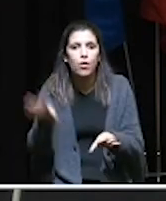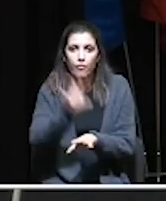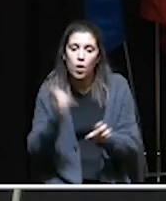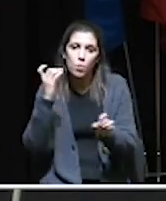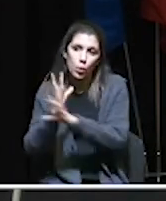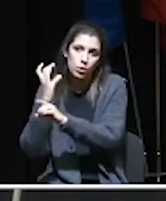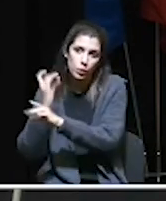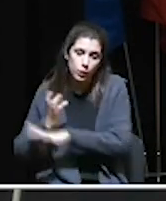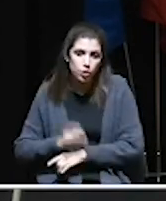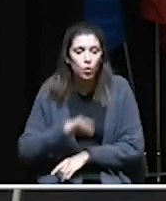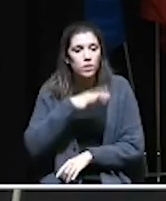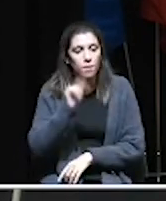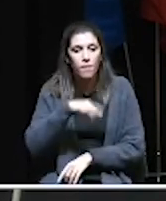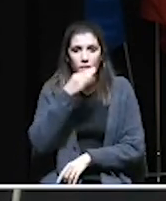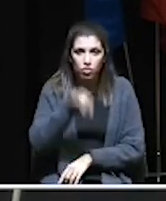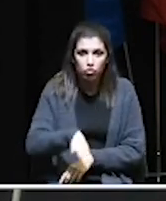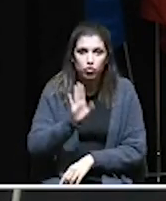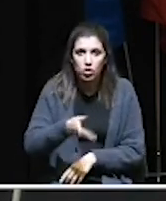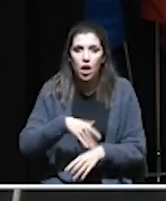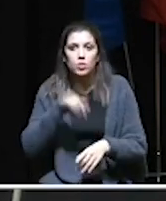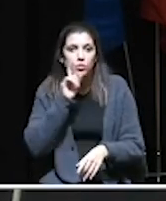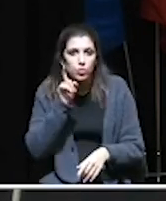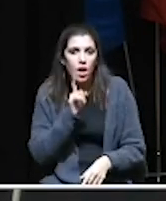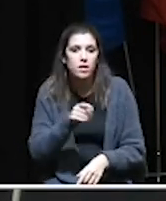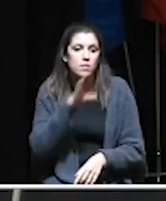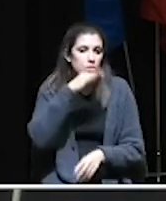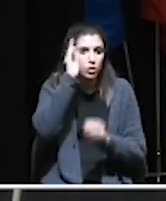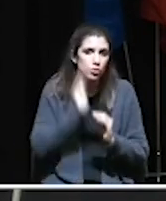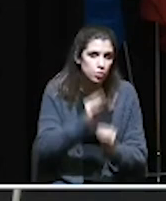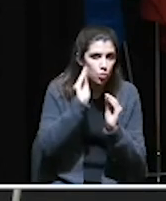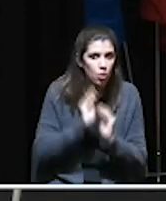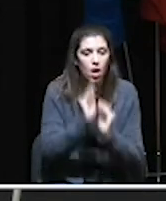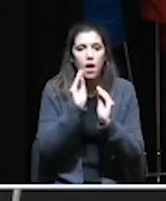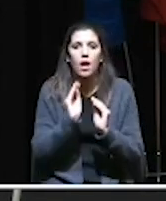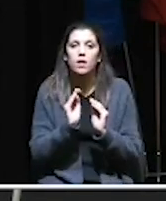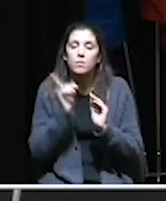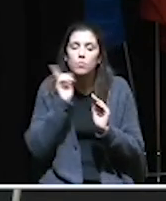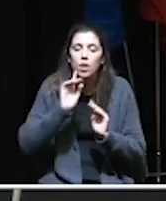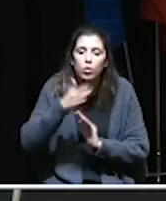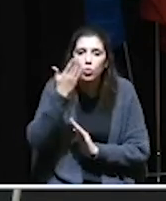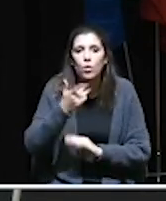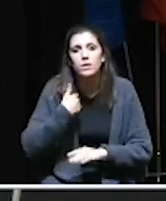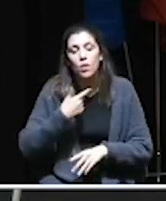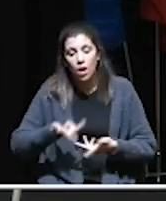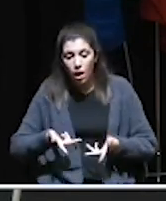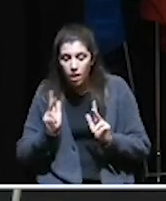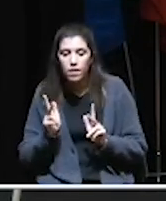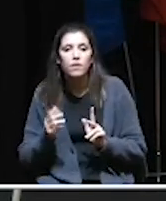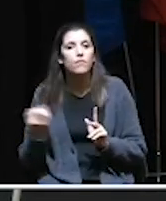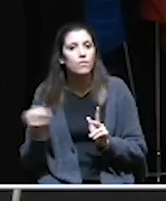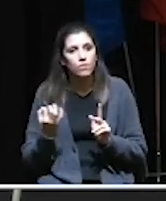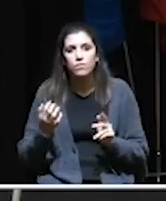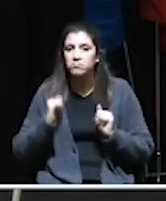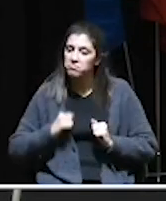outras questões que já foram aqui também referidas ao nível da segurança, da formação policial, que são também essenciais. Por isso, o LIVRE está,